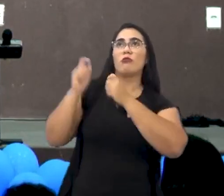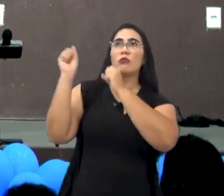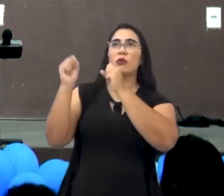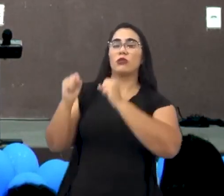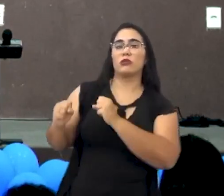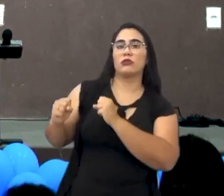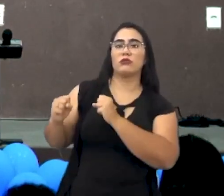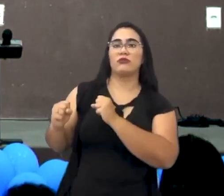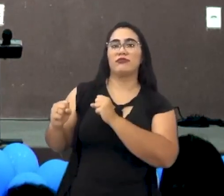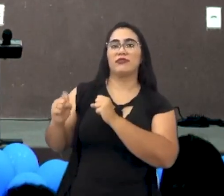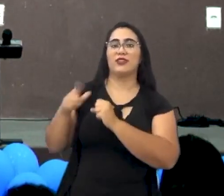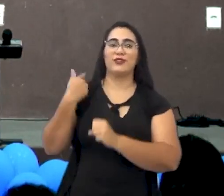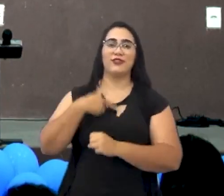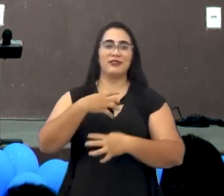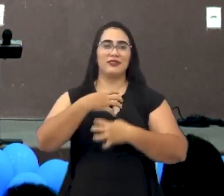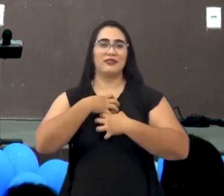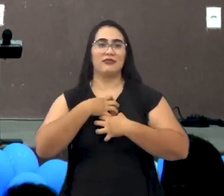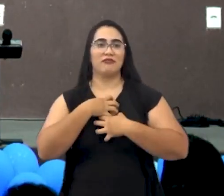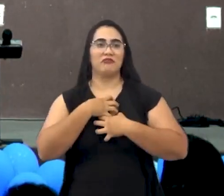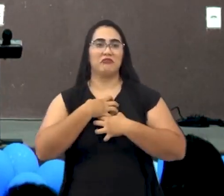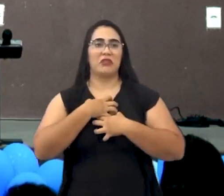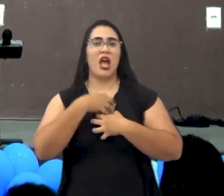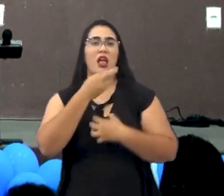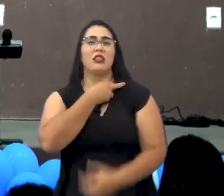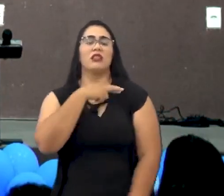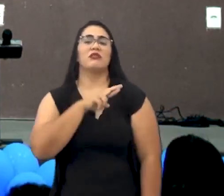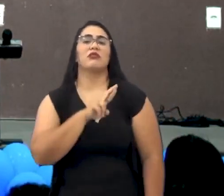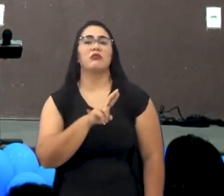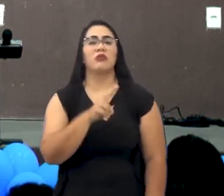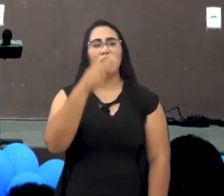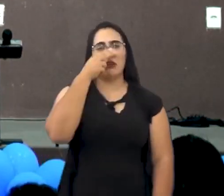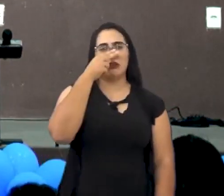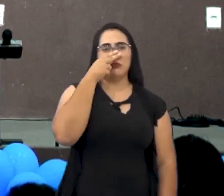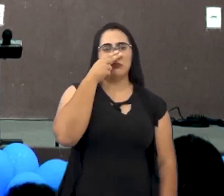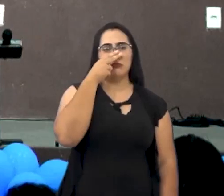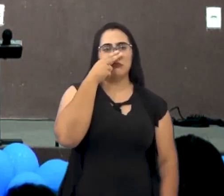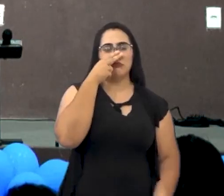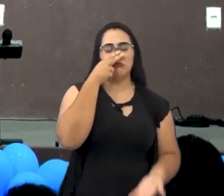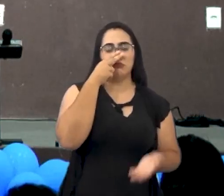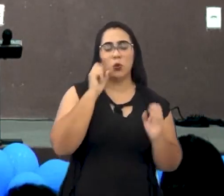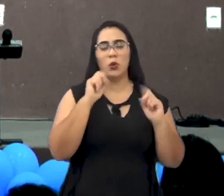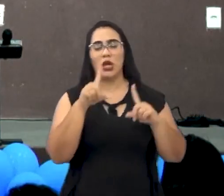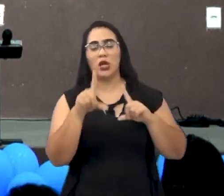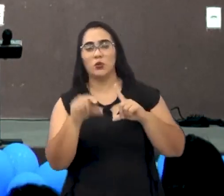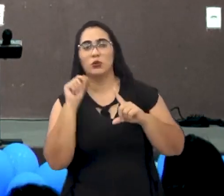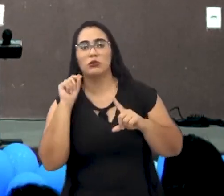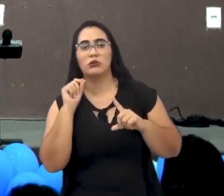Ser evangélico é uma opção religiosa. Ser cristão é quando Deus nos humilha.